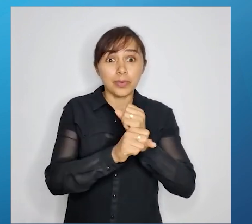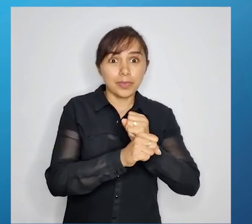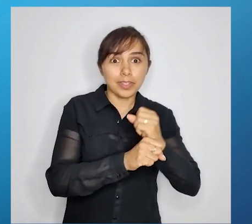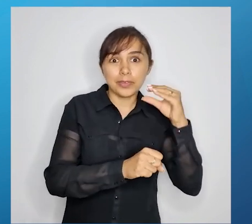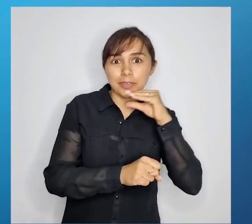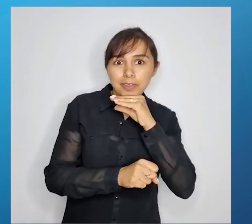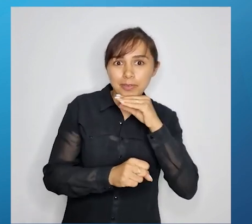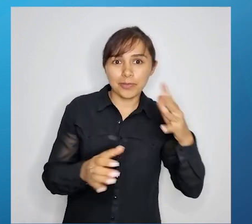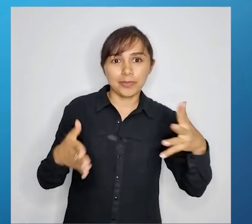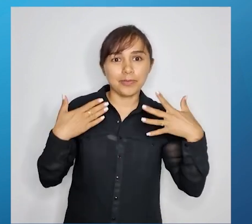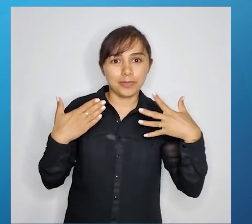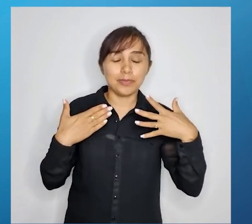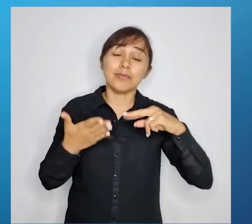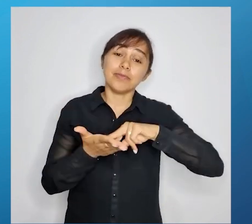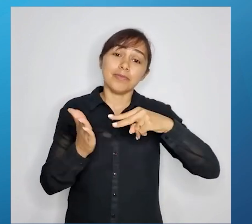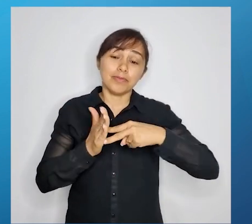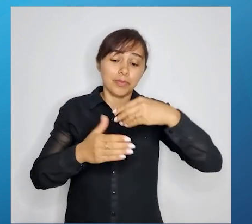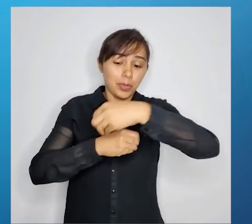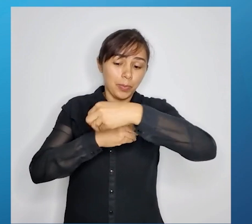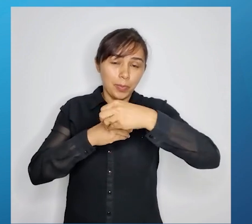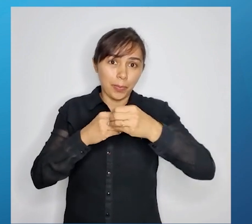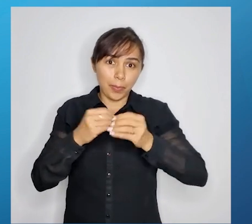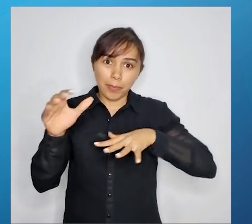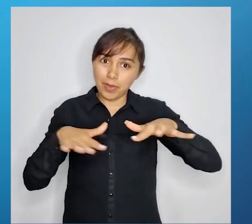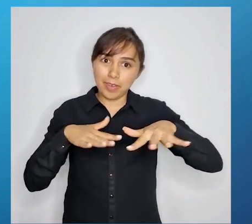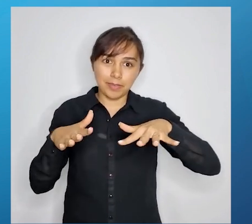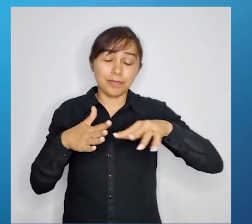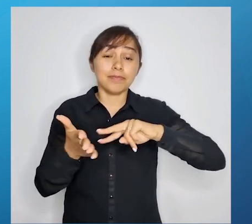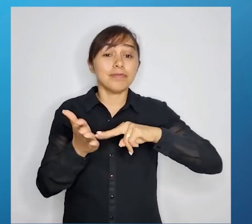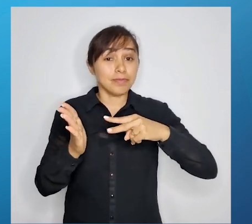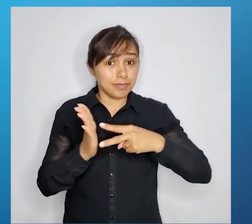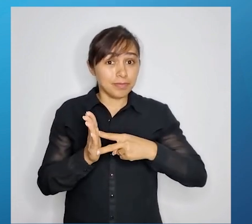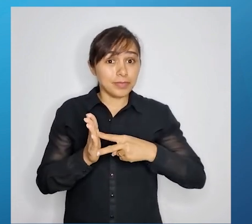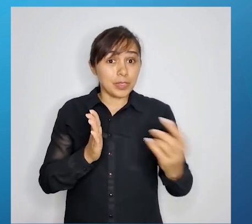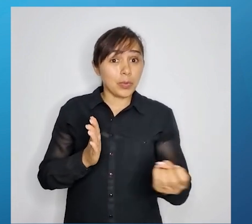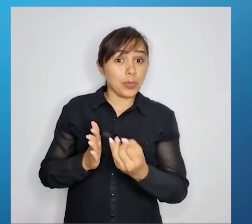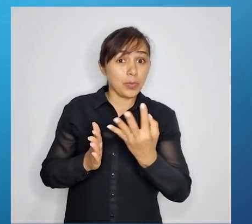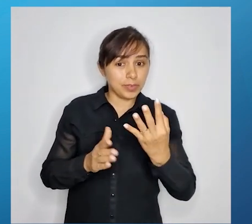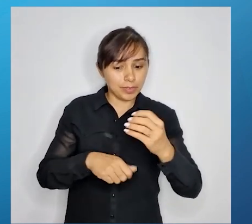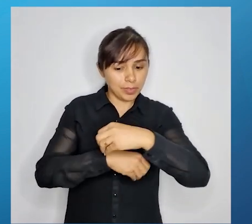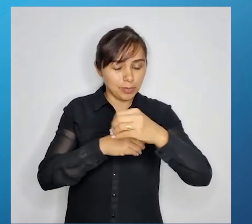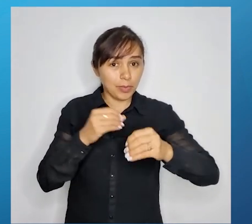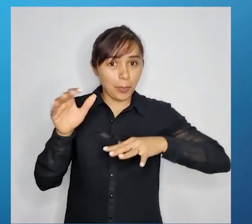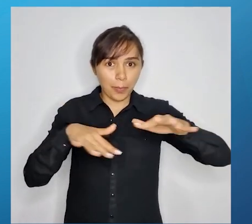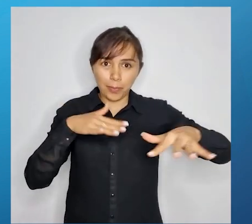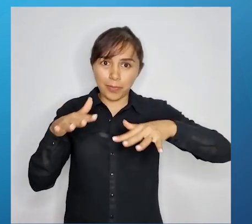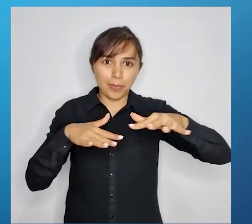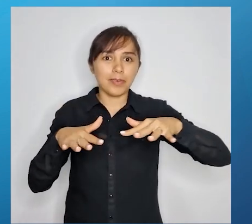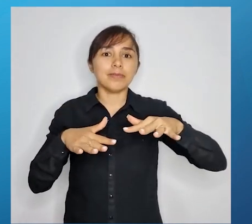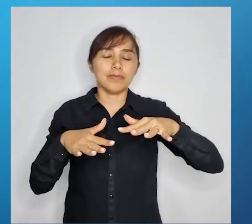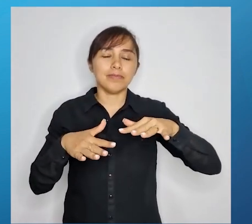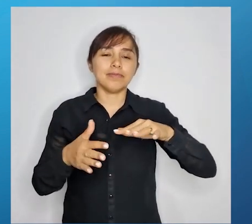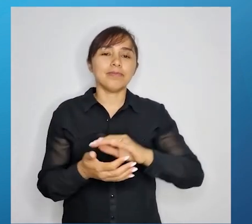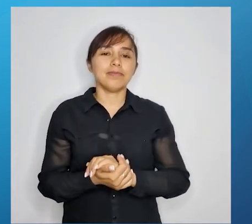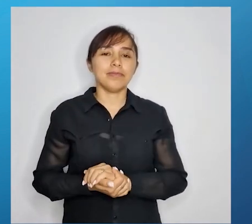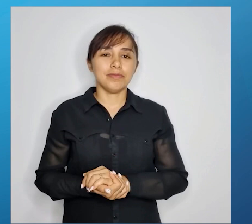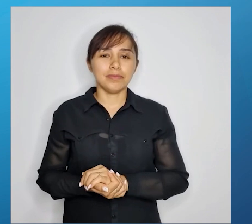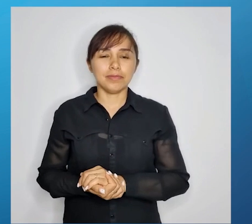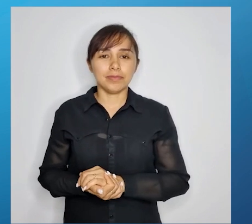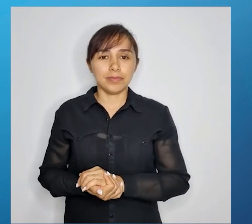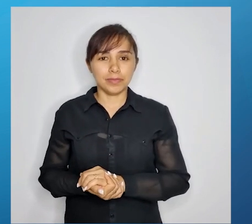o quê? Não é a agitação das moléculas? Então é o grau de agitação desses átomos, dessas moléculas, que está presente no material.